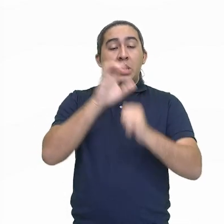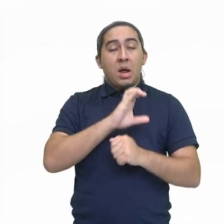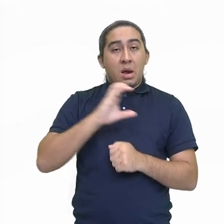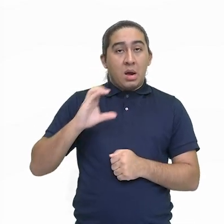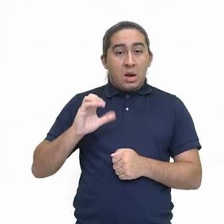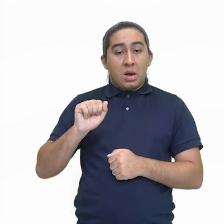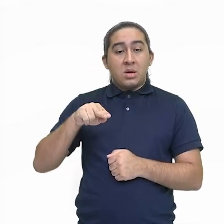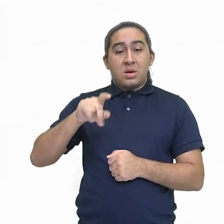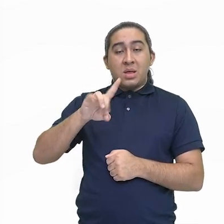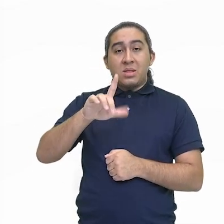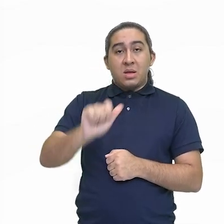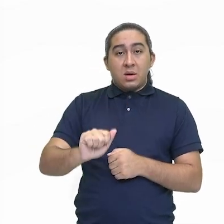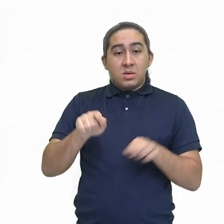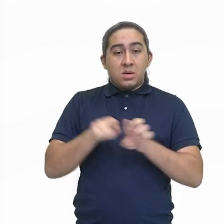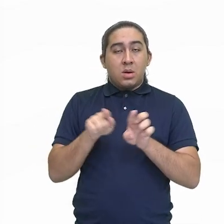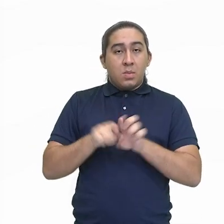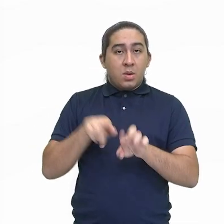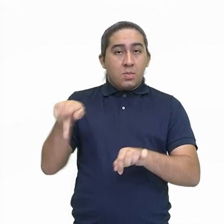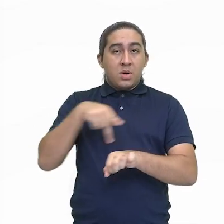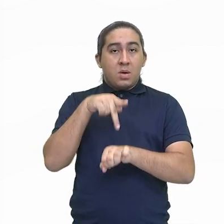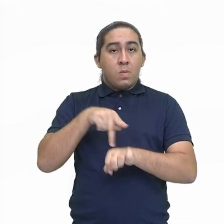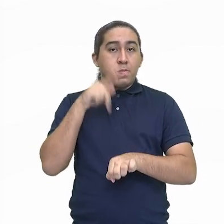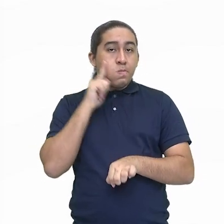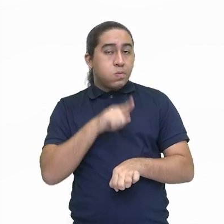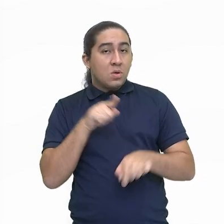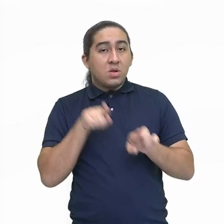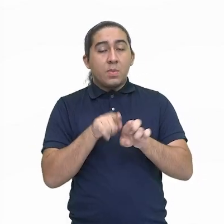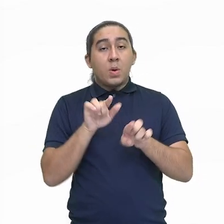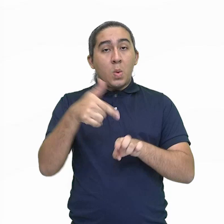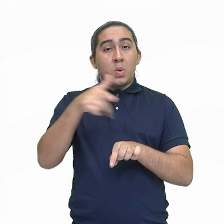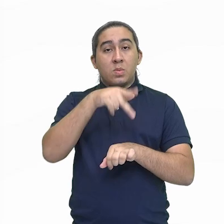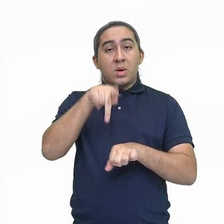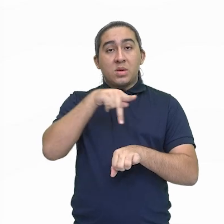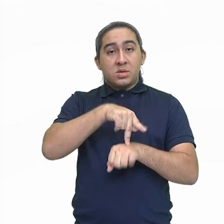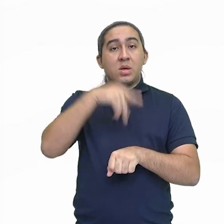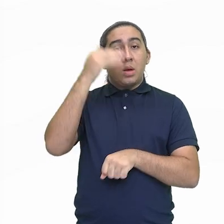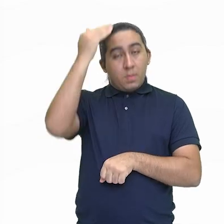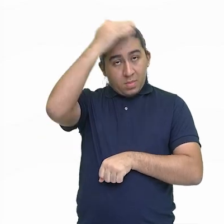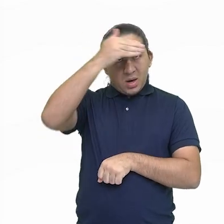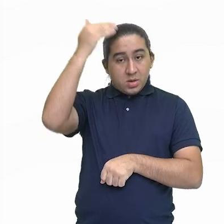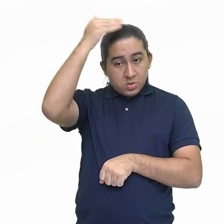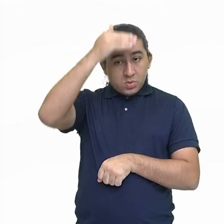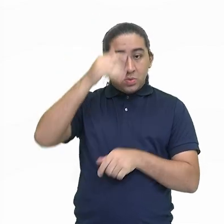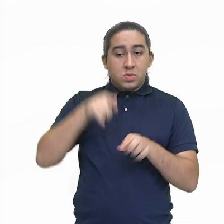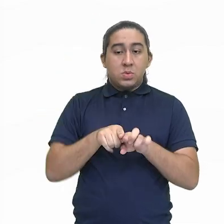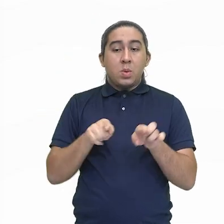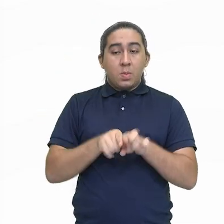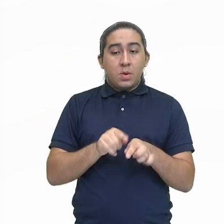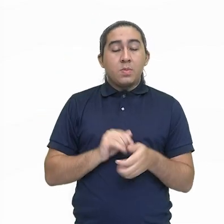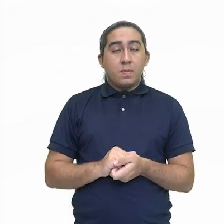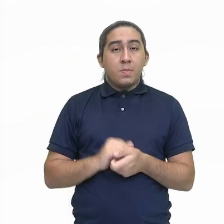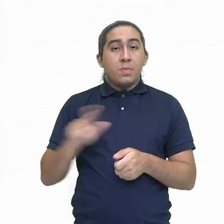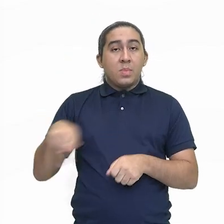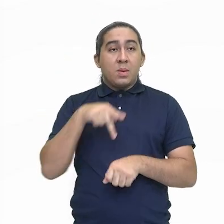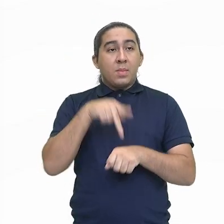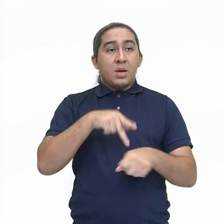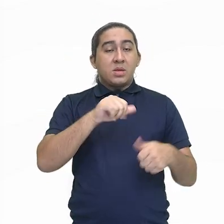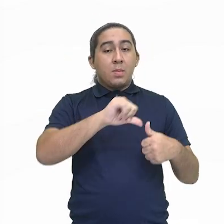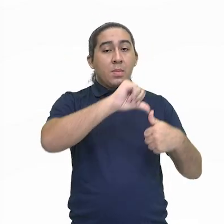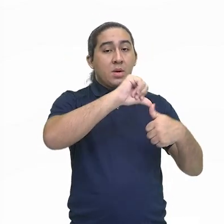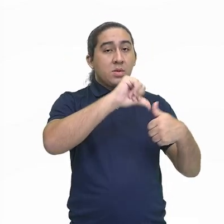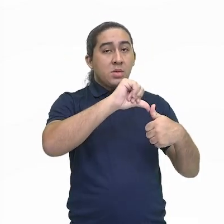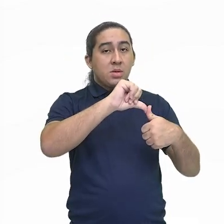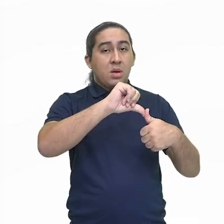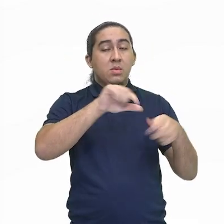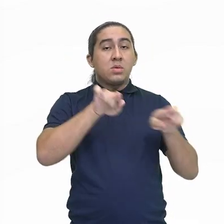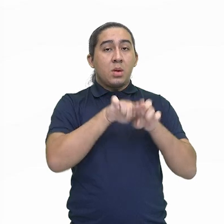Estados Unidos, e os outros, ali como o México, que ainda está na América do Norte, os países da América Central e os países